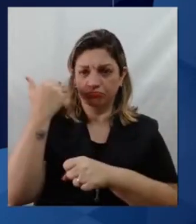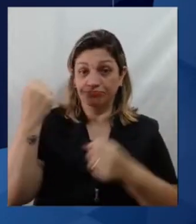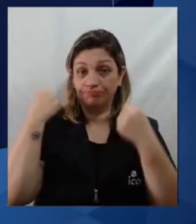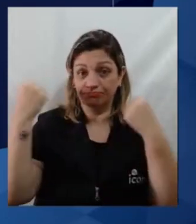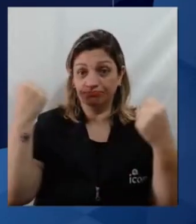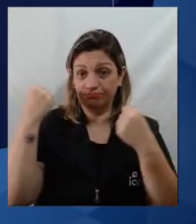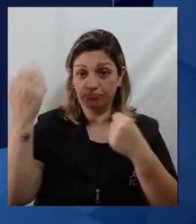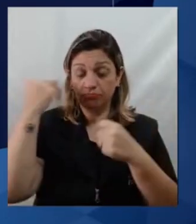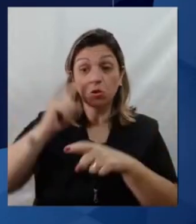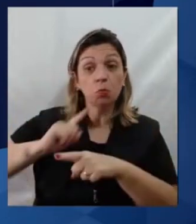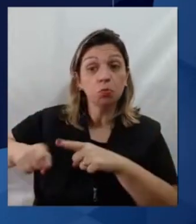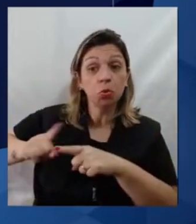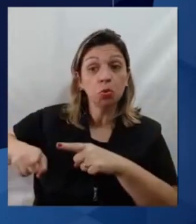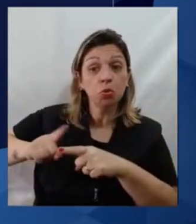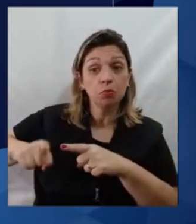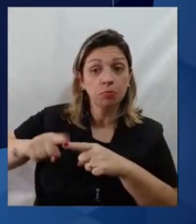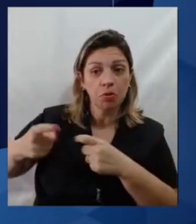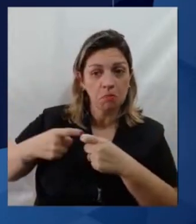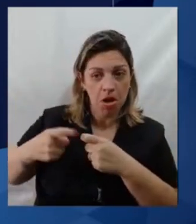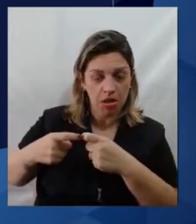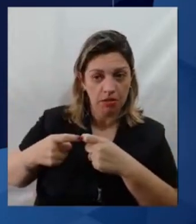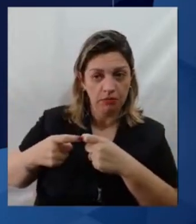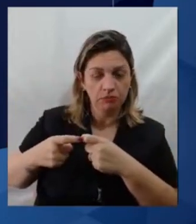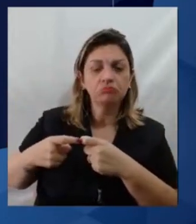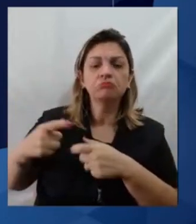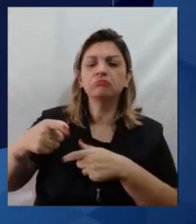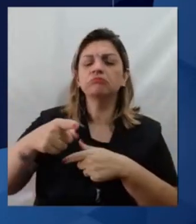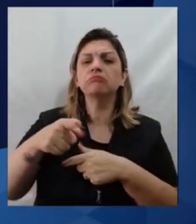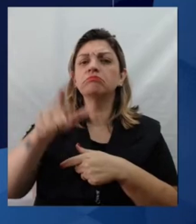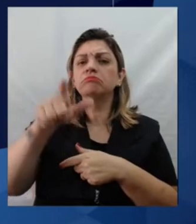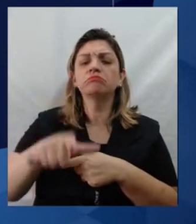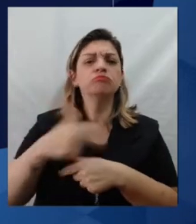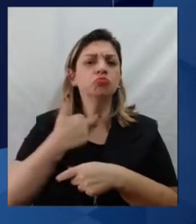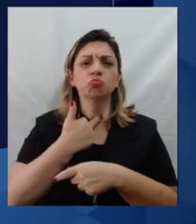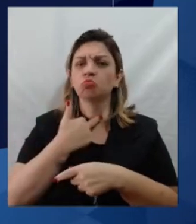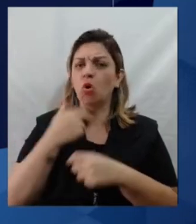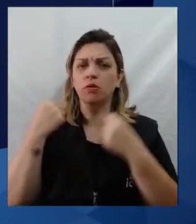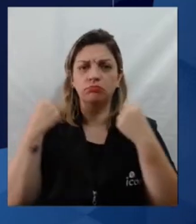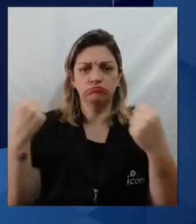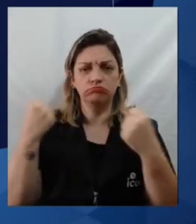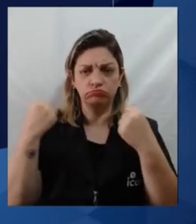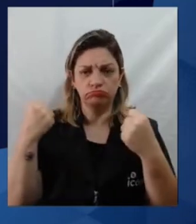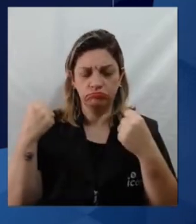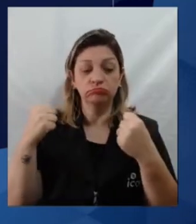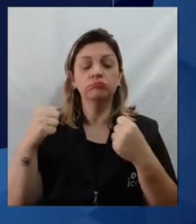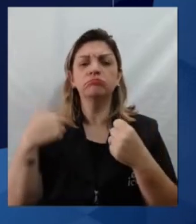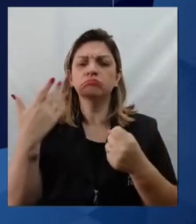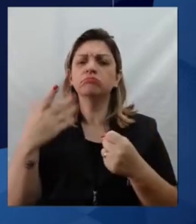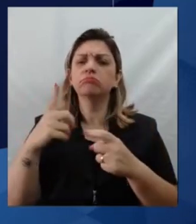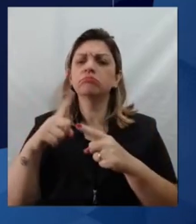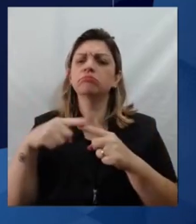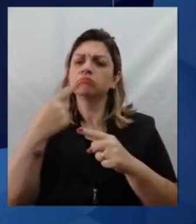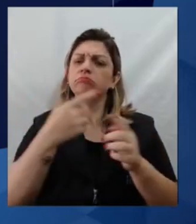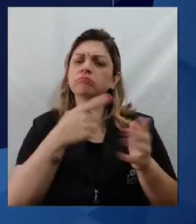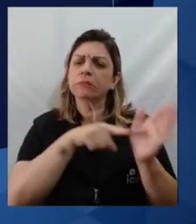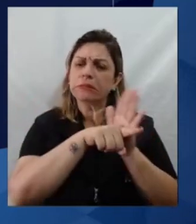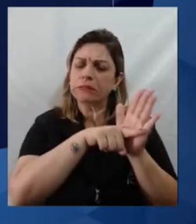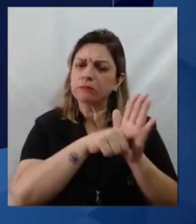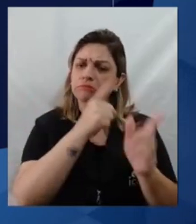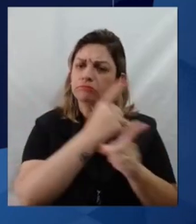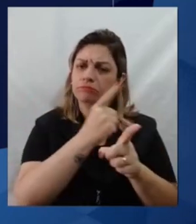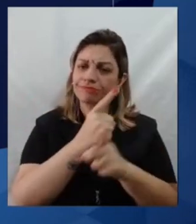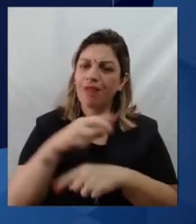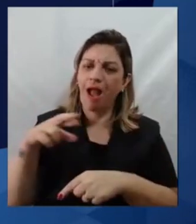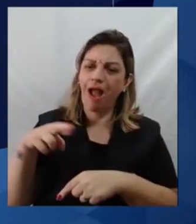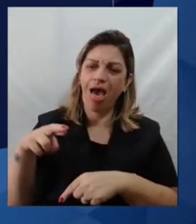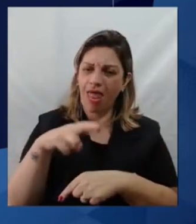pelos médicos. Esses pacientes não podiam praticar atividade física. Alguns estudos realizados em ratos identificaram algumas alterações